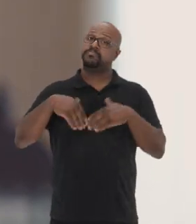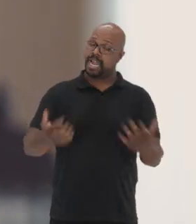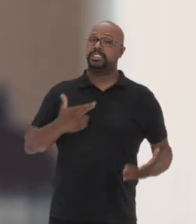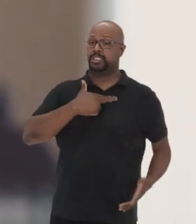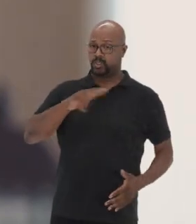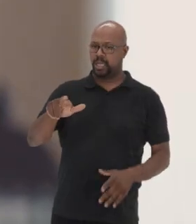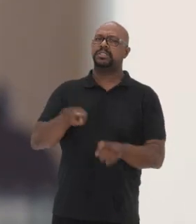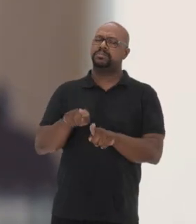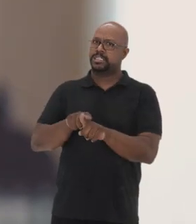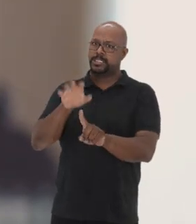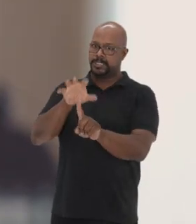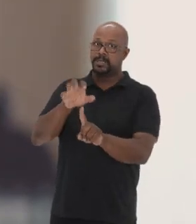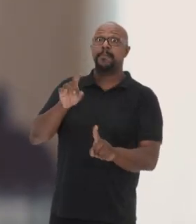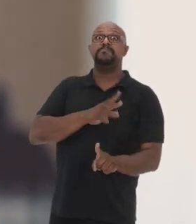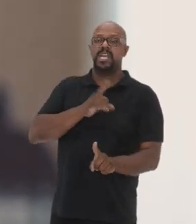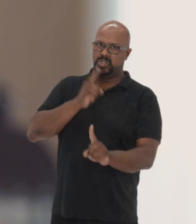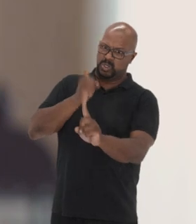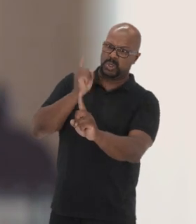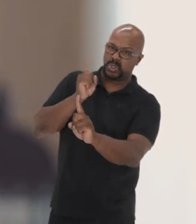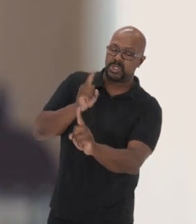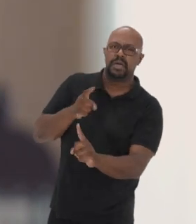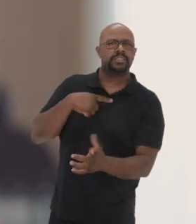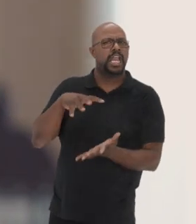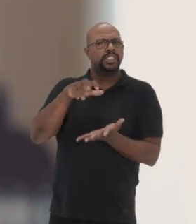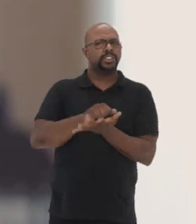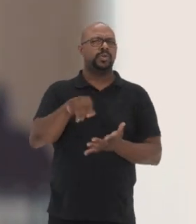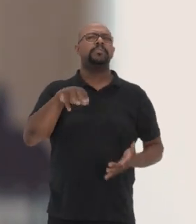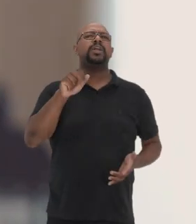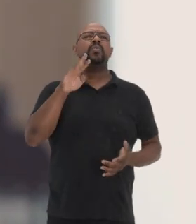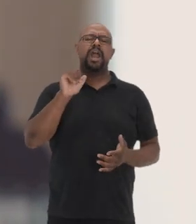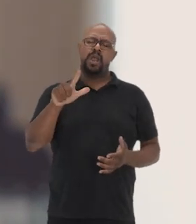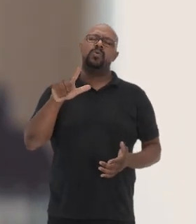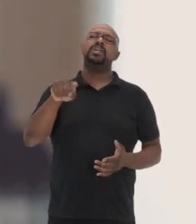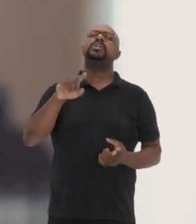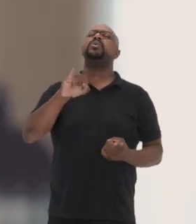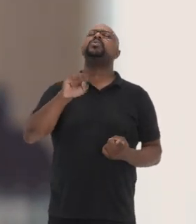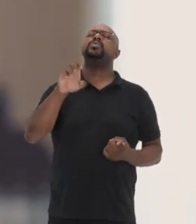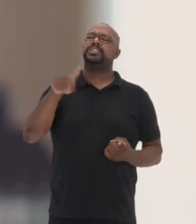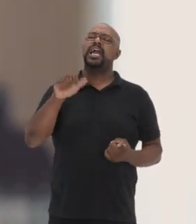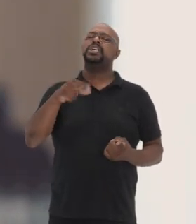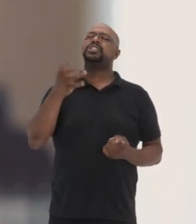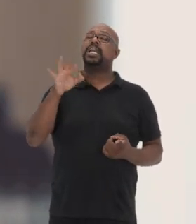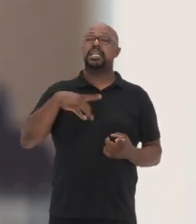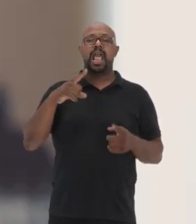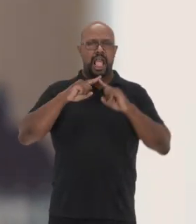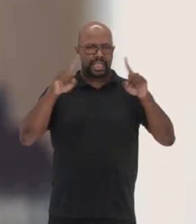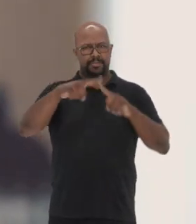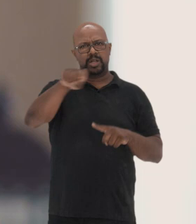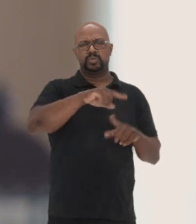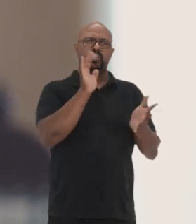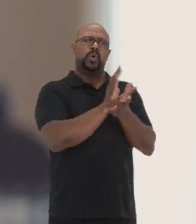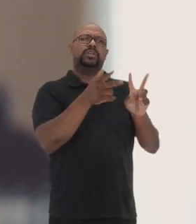implantaram também muito medo nos indígenas a registros do Manuel da nobre que do José de Anchieta reclamando dos nativos